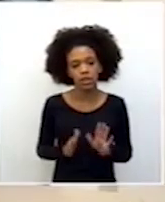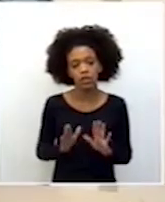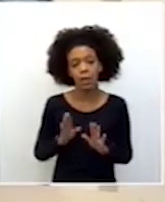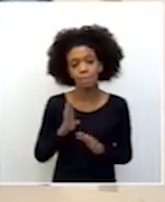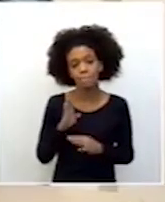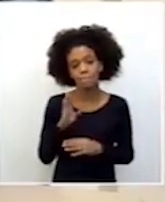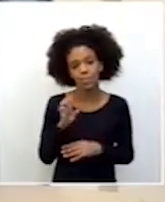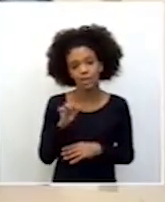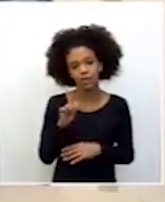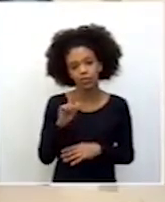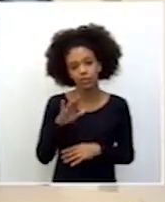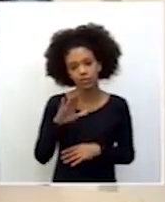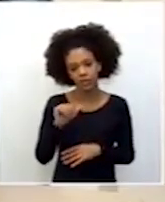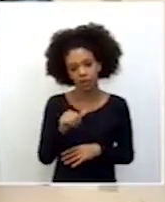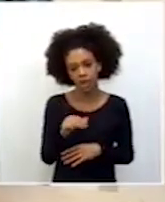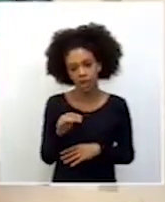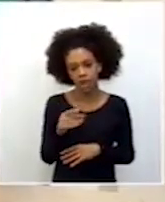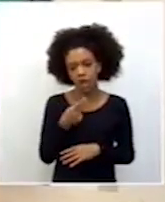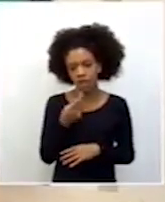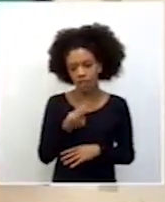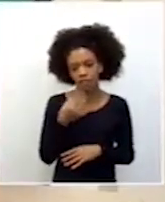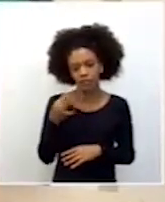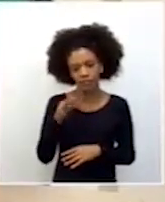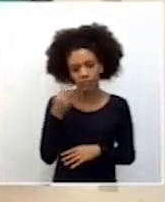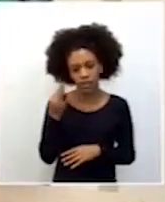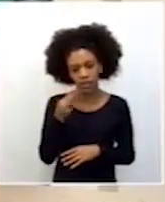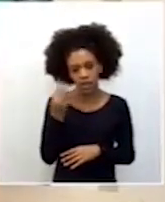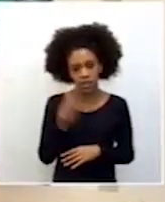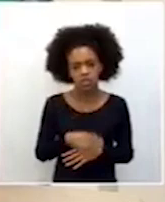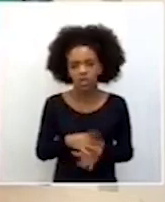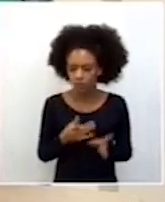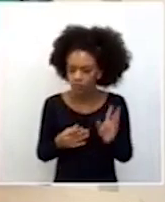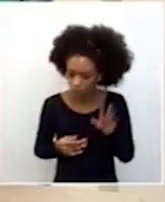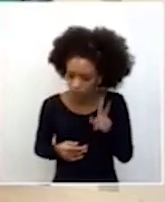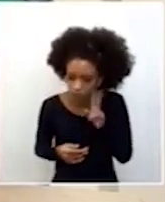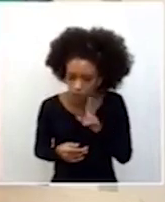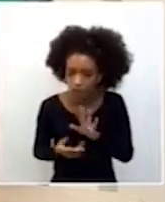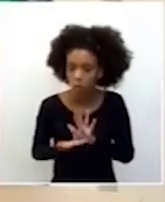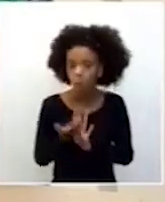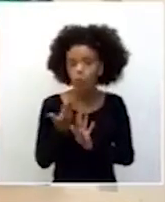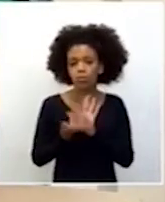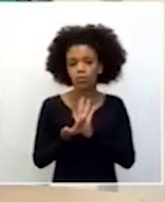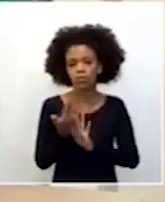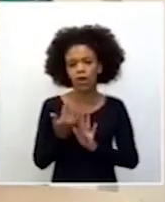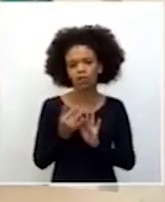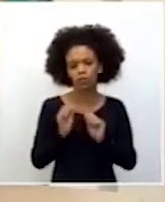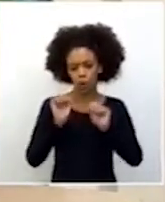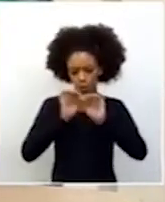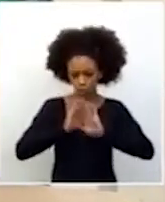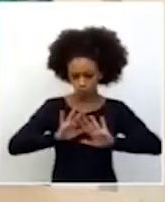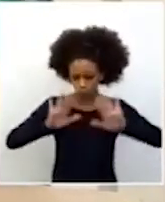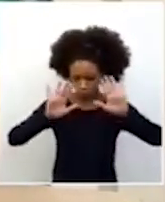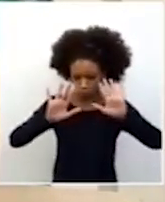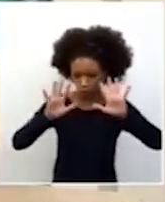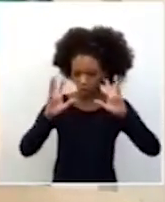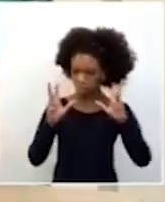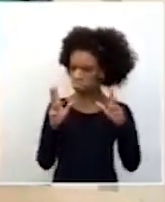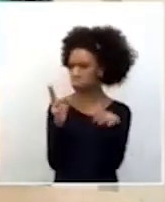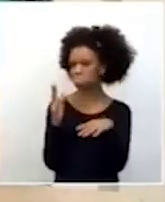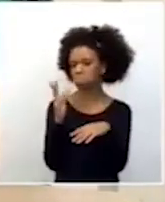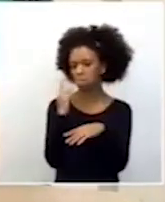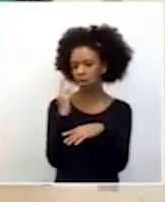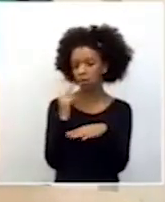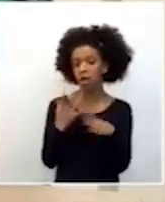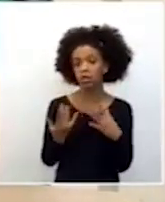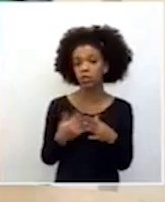Bélgica. Ele falava francês. Aí, não sei se você lembra, tem um quadro que ele pintou, o fundo do quadro é neutro e ele pintou